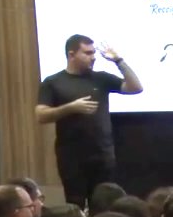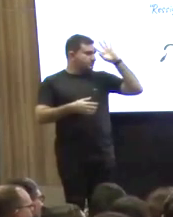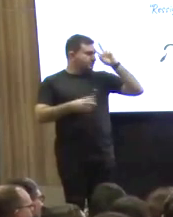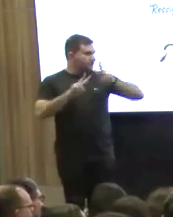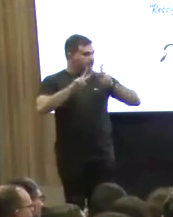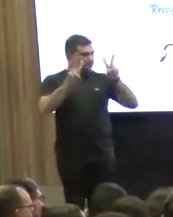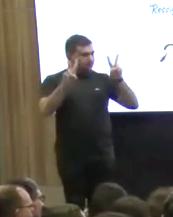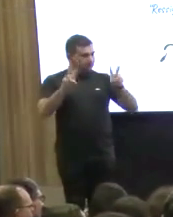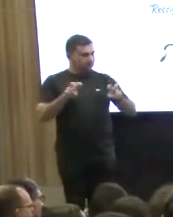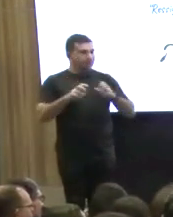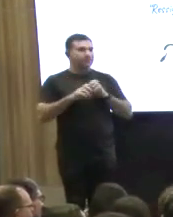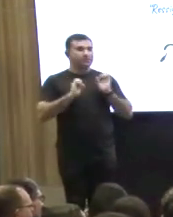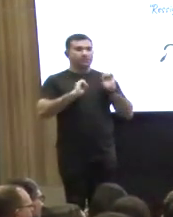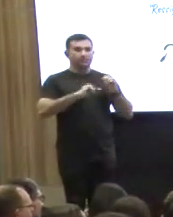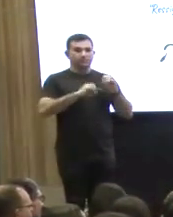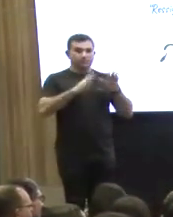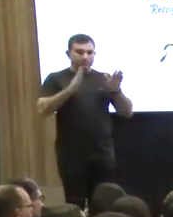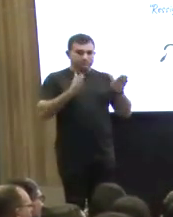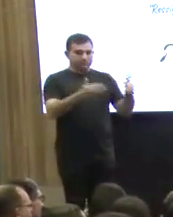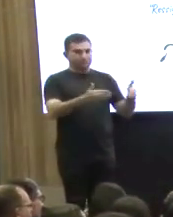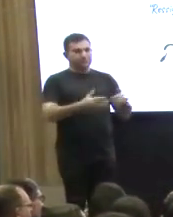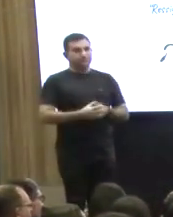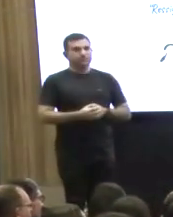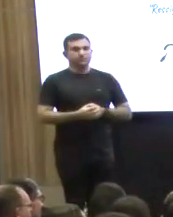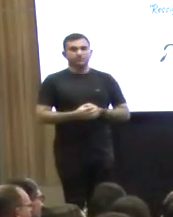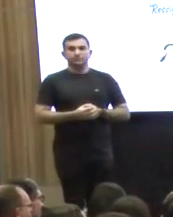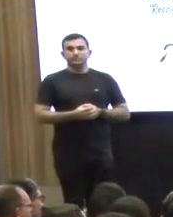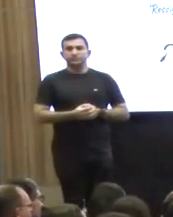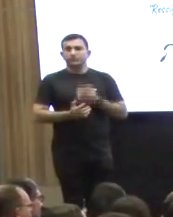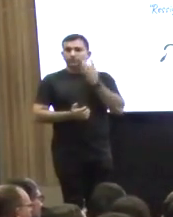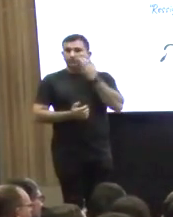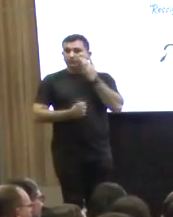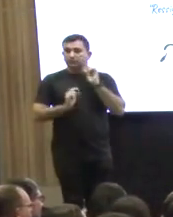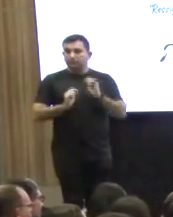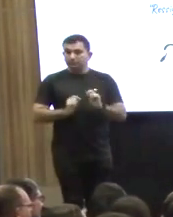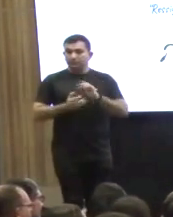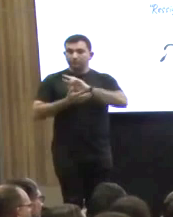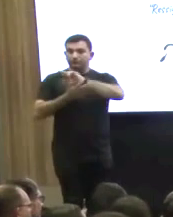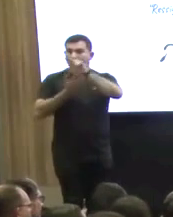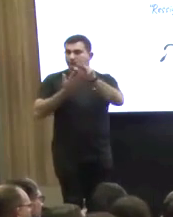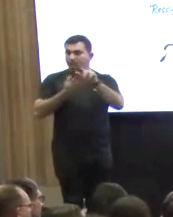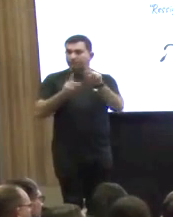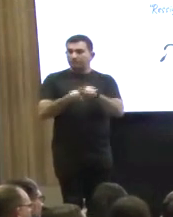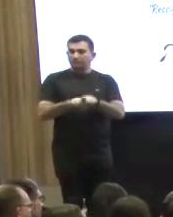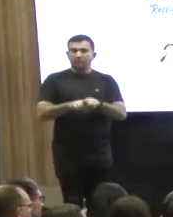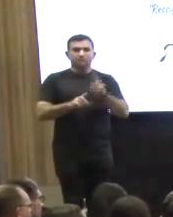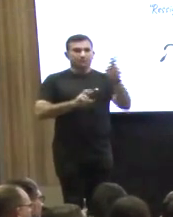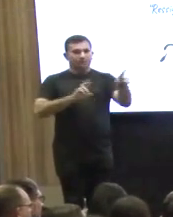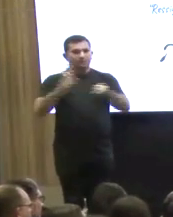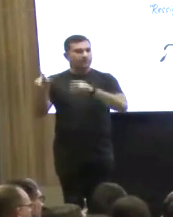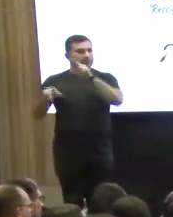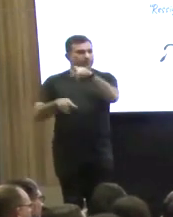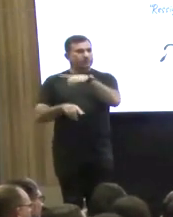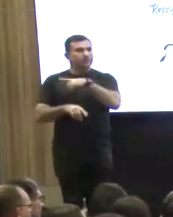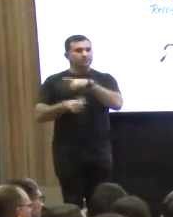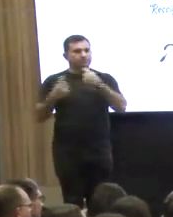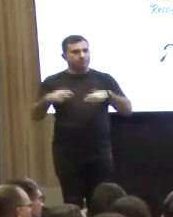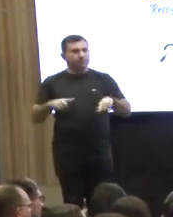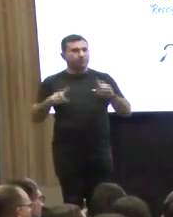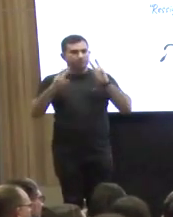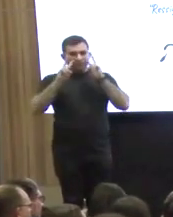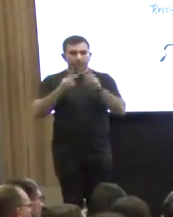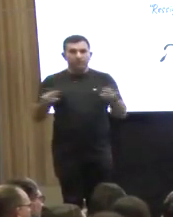estou com foco na educação. Então, eu acho que a questão da diversidade, da diferença, ela tem que ser